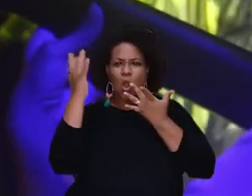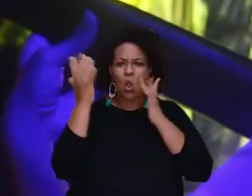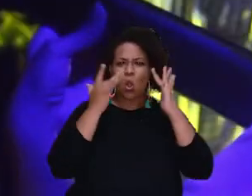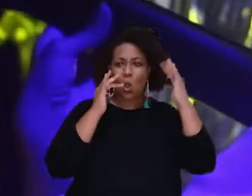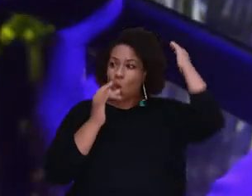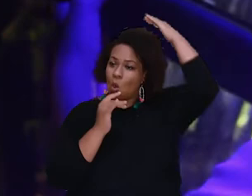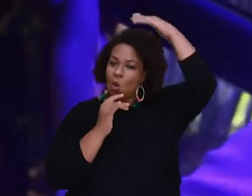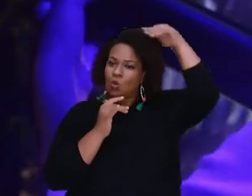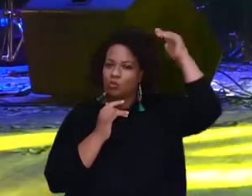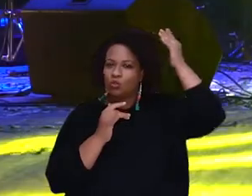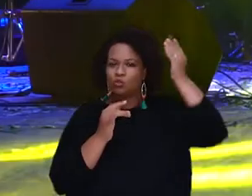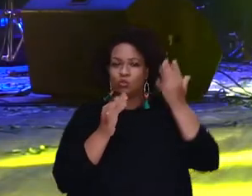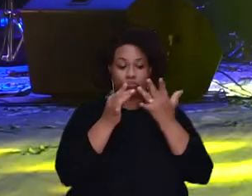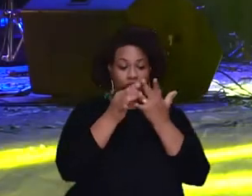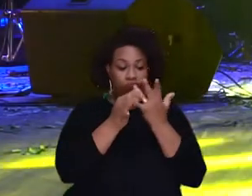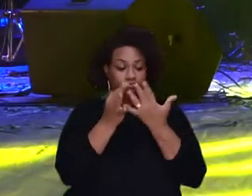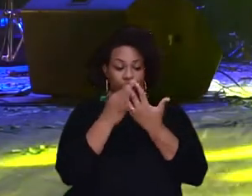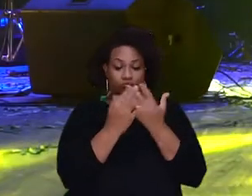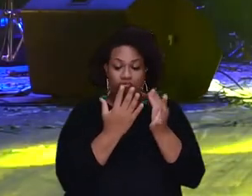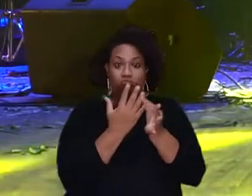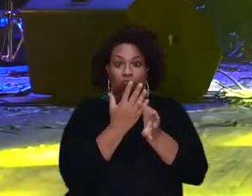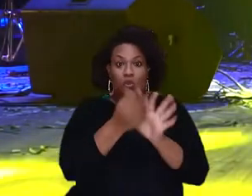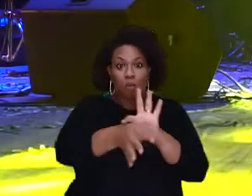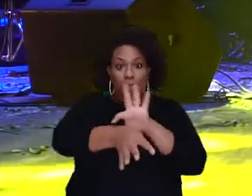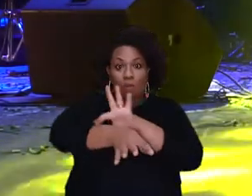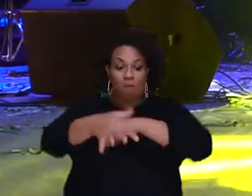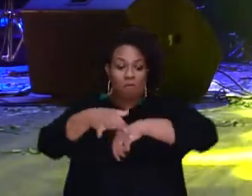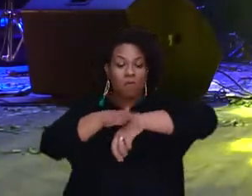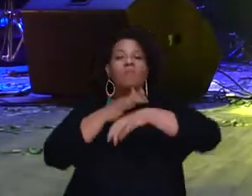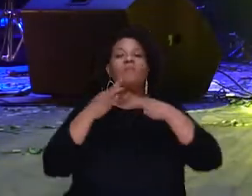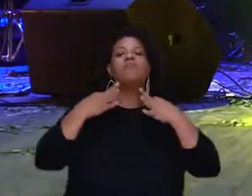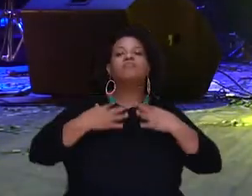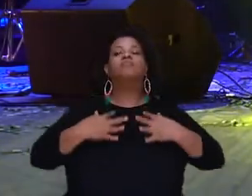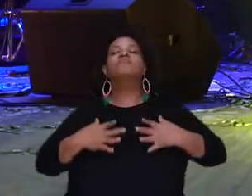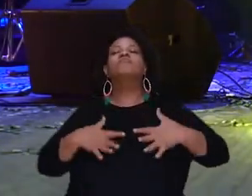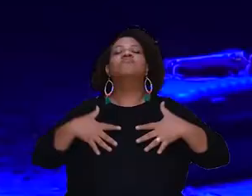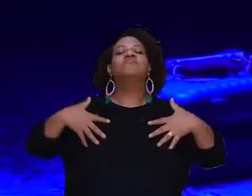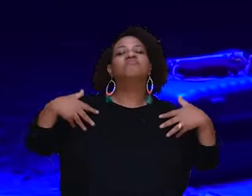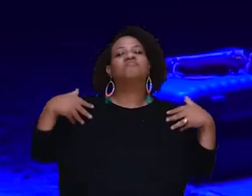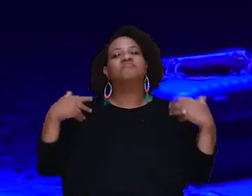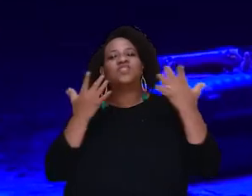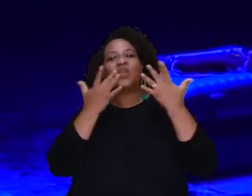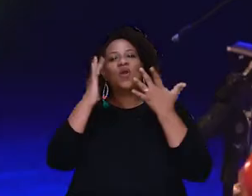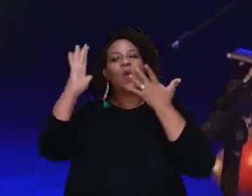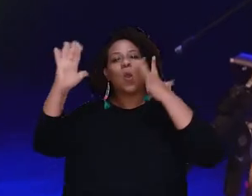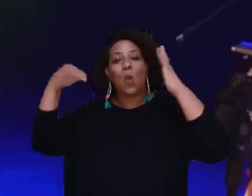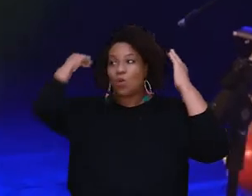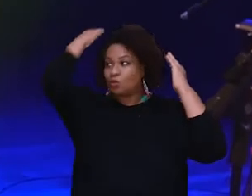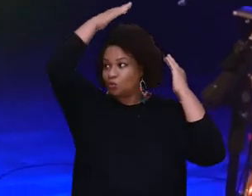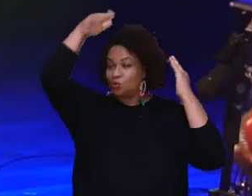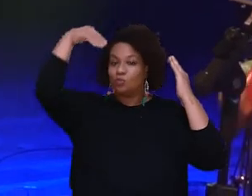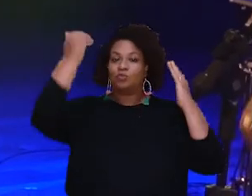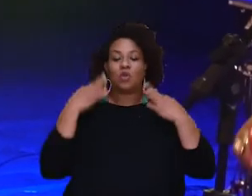turbante, pulseira, anel e cola de turmalina. Vestida de ouro, turbante, pulseira, anel e cola.